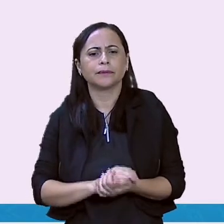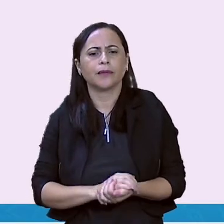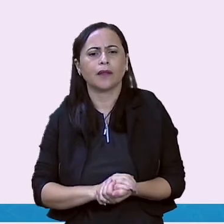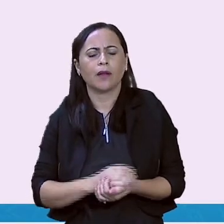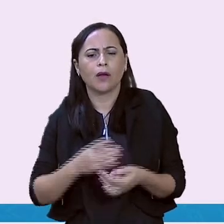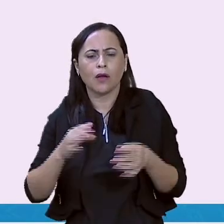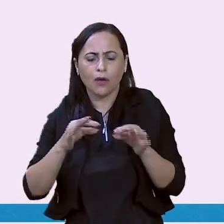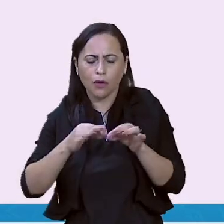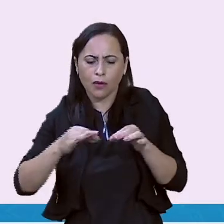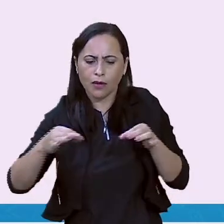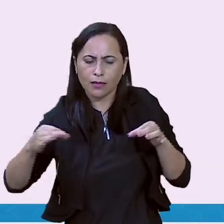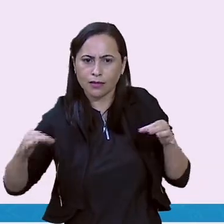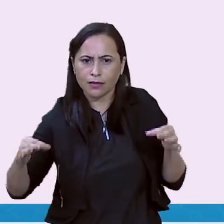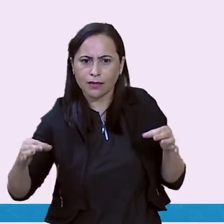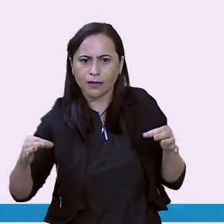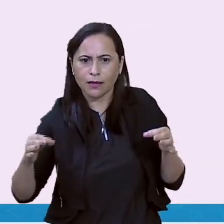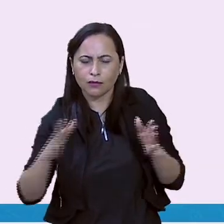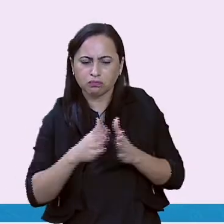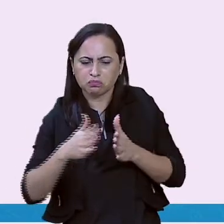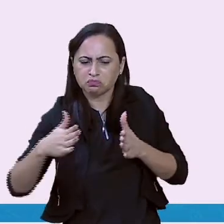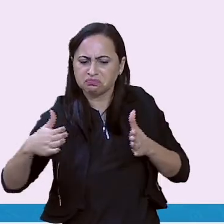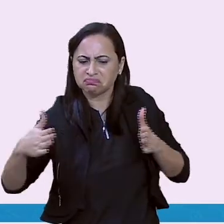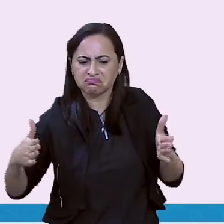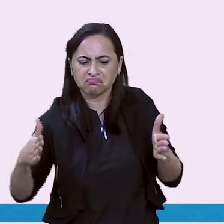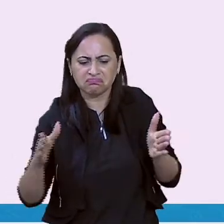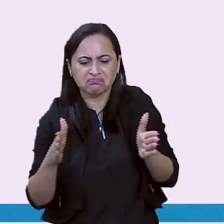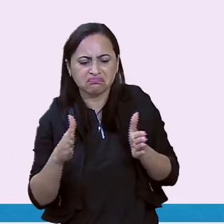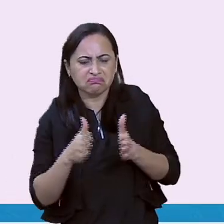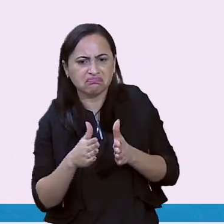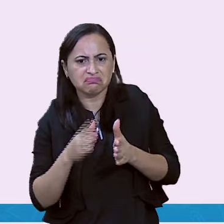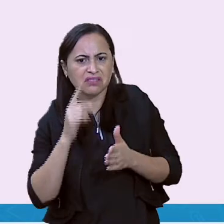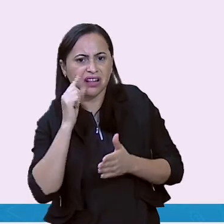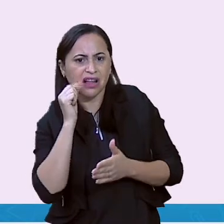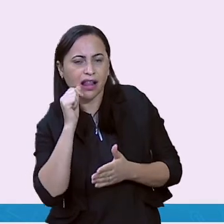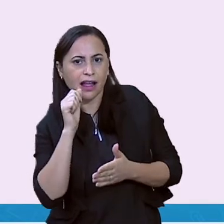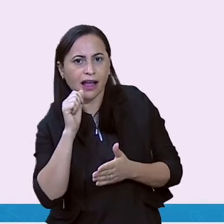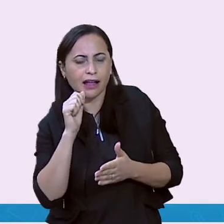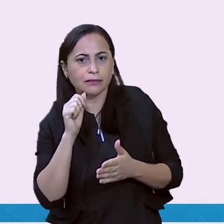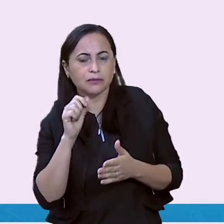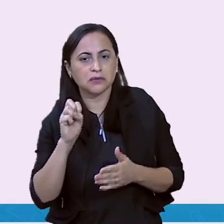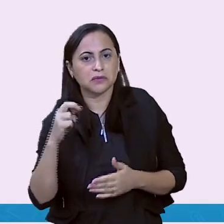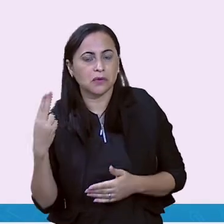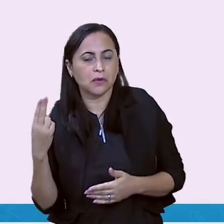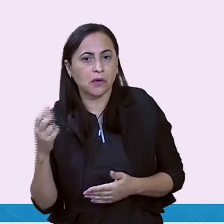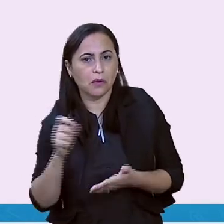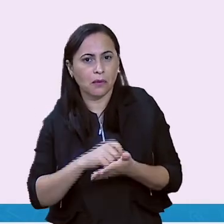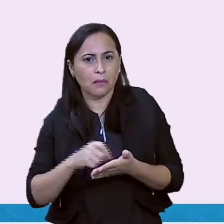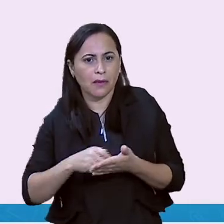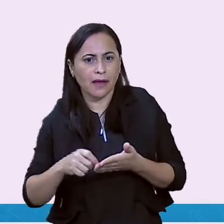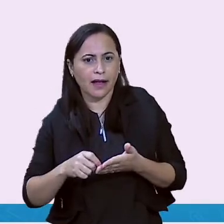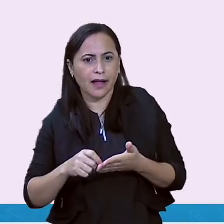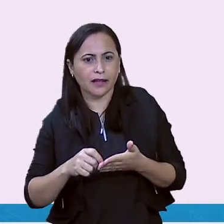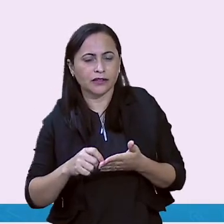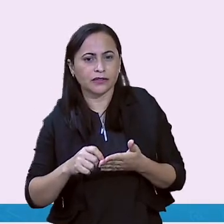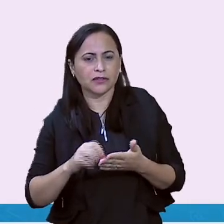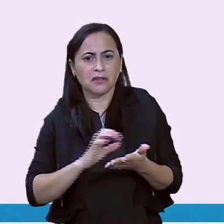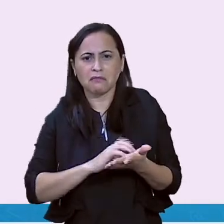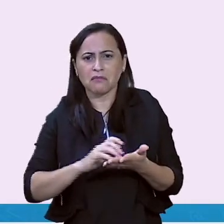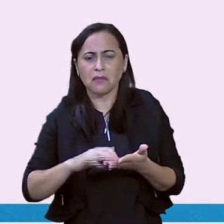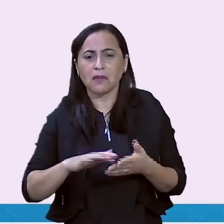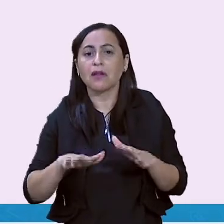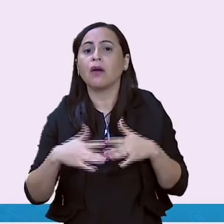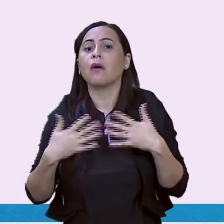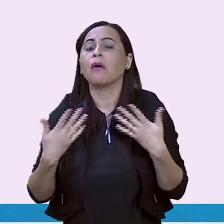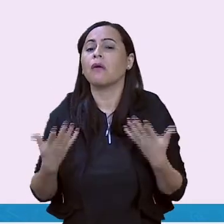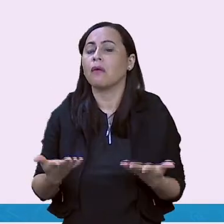Calcular o tamanho de um lápis ou uma borracha. Veja que nós também falamos muito sobre